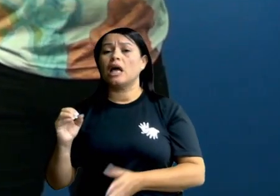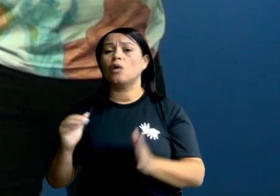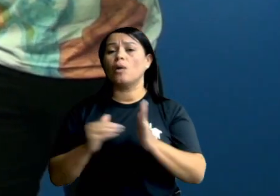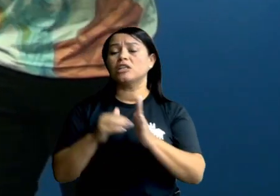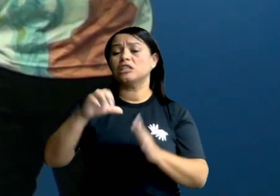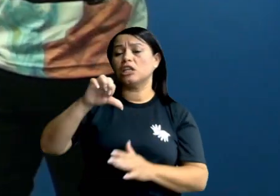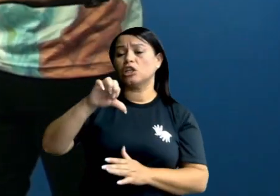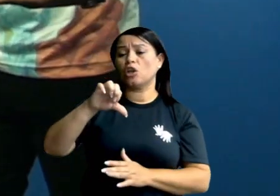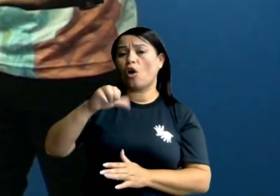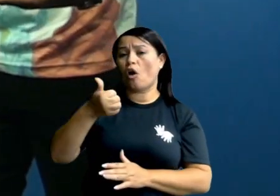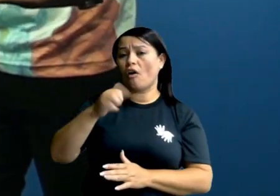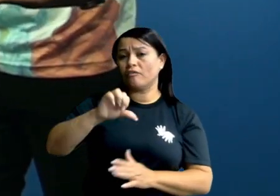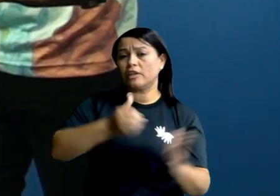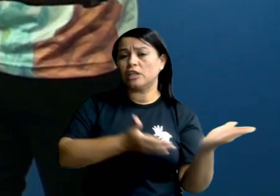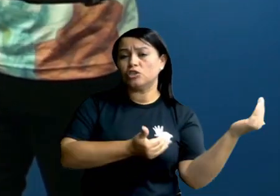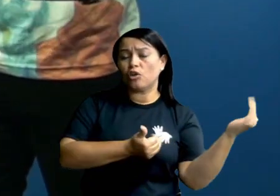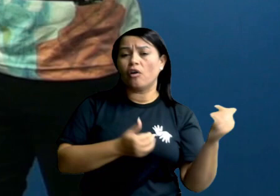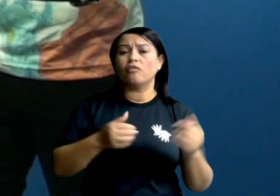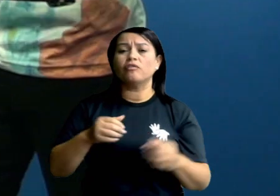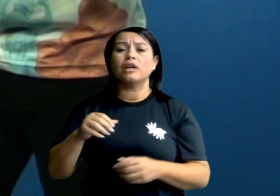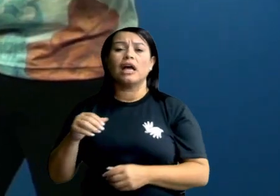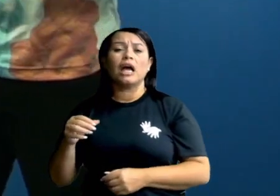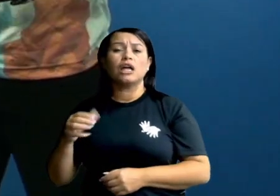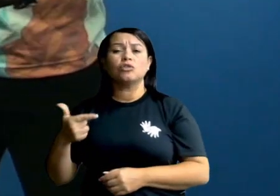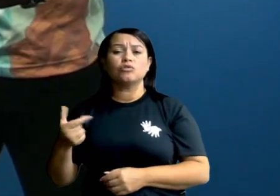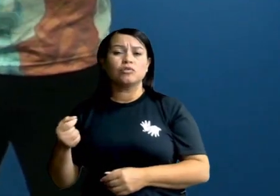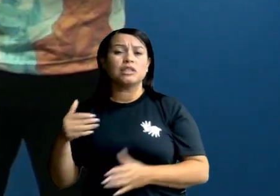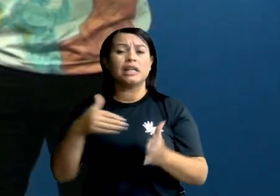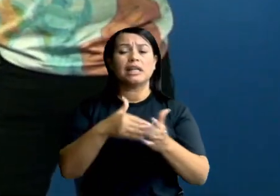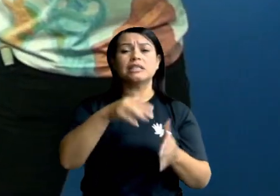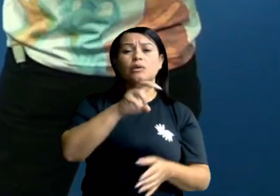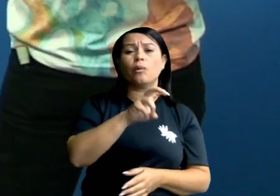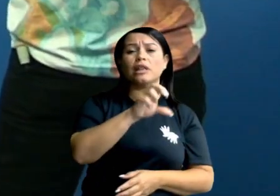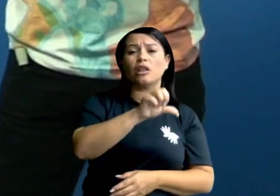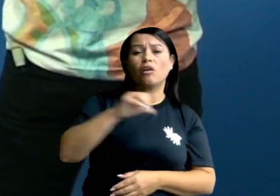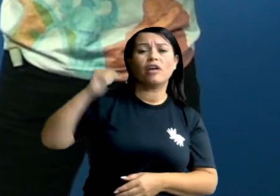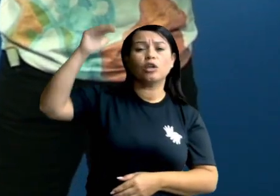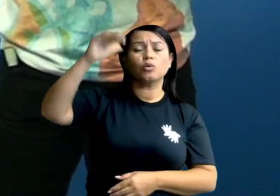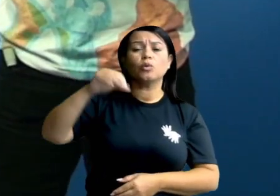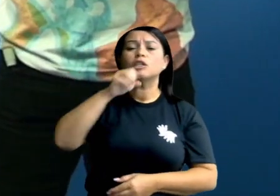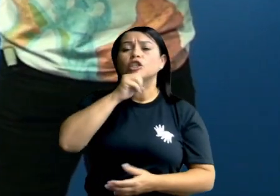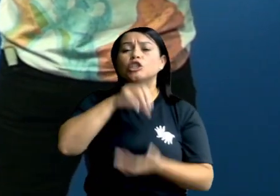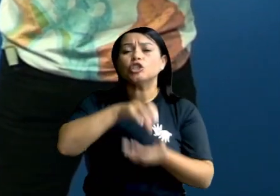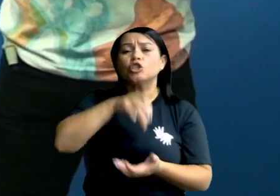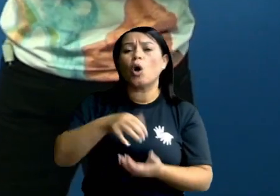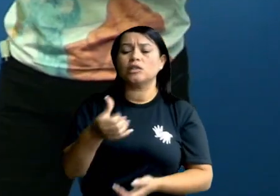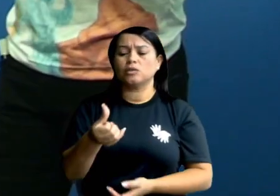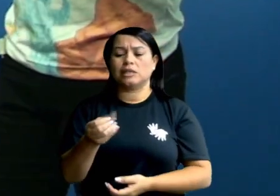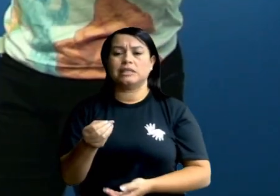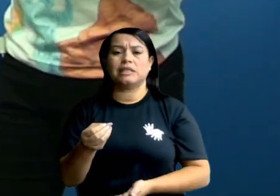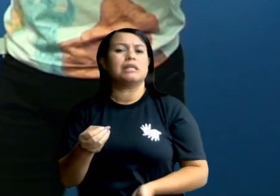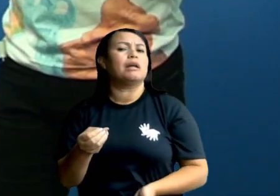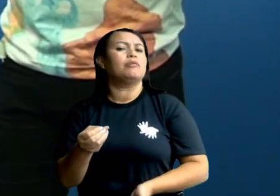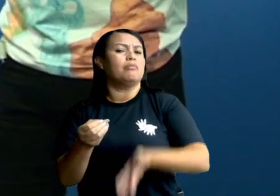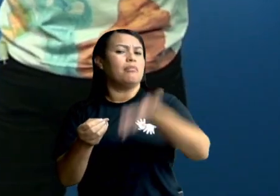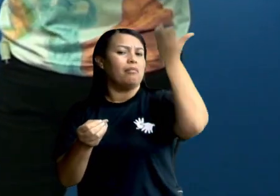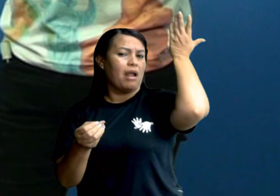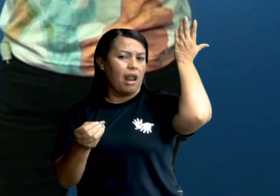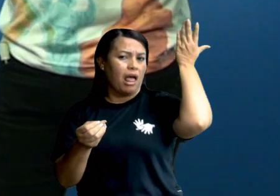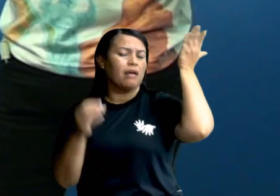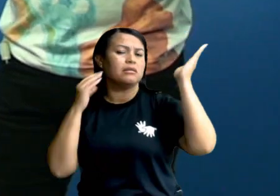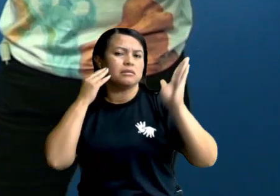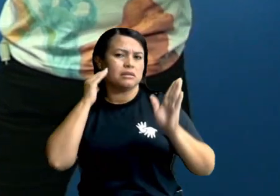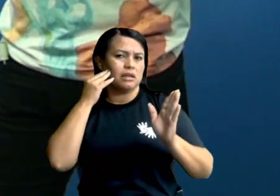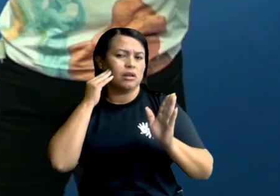população jovem, dos 20 aos 59, população adulta e a população idosa a partir dos 60, tá bom? Esse é um padrão mais